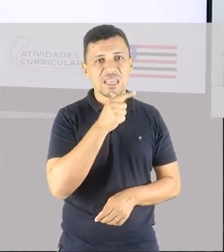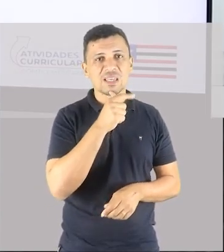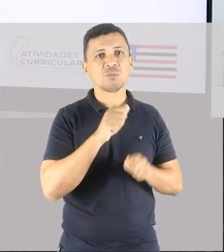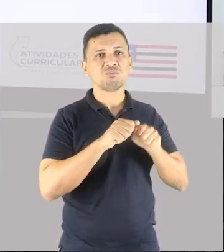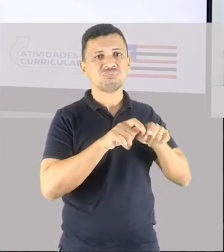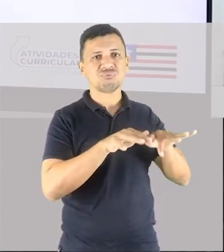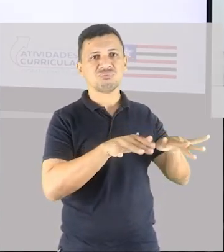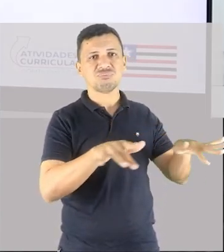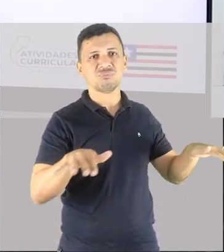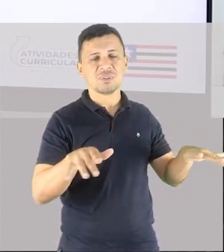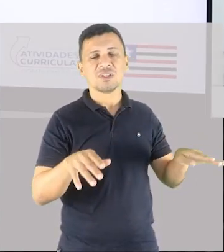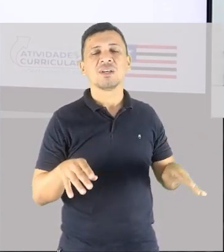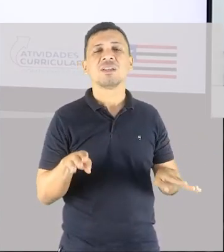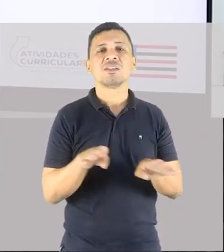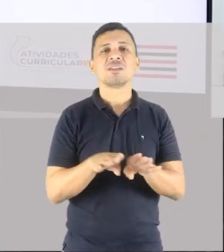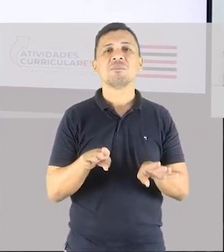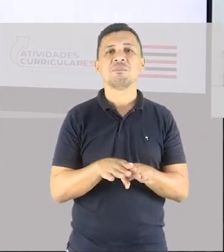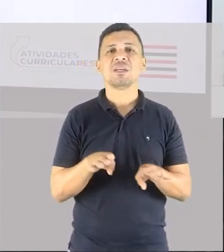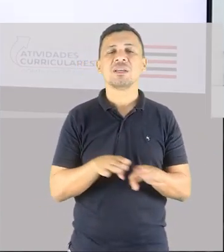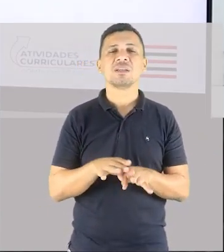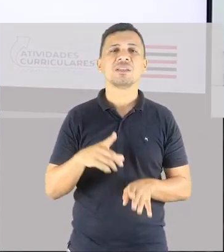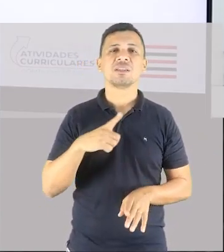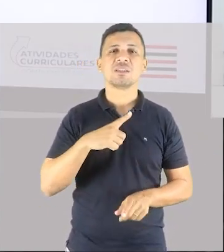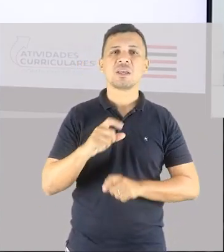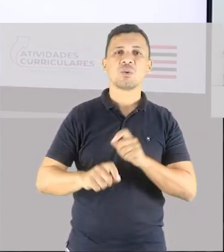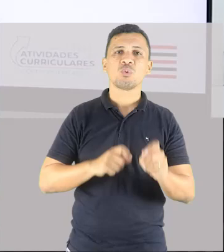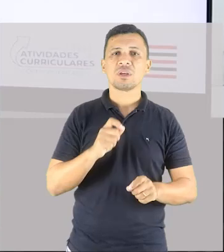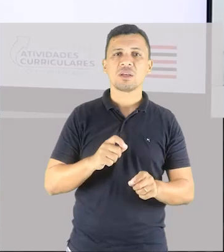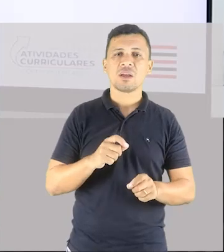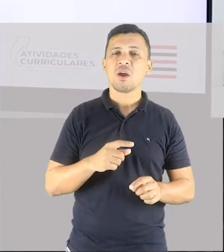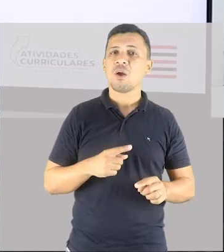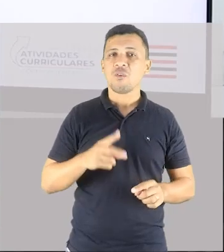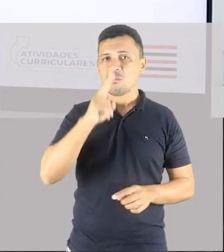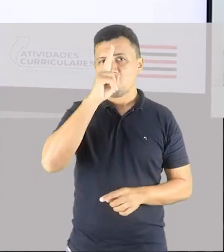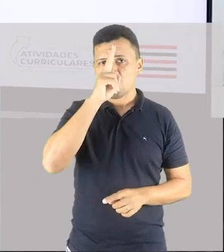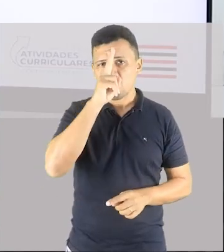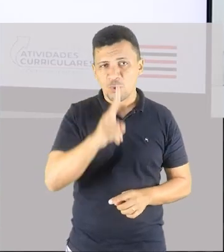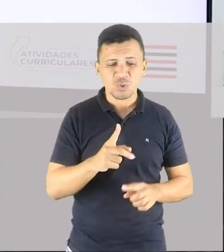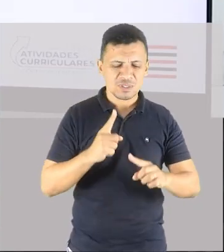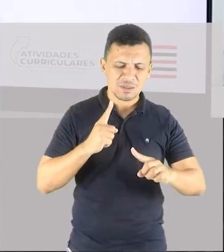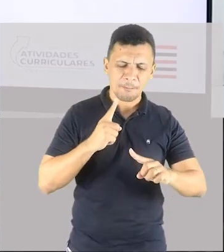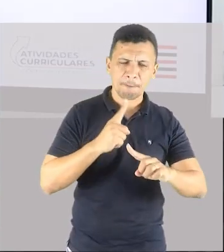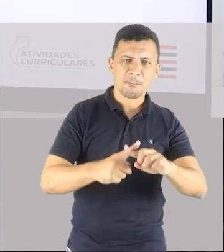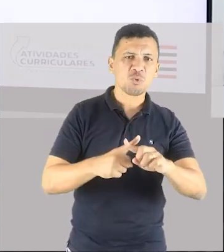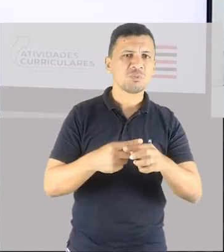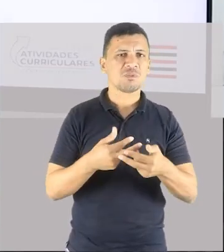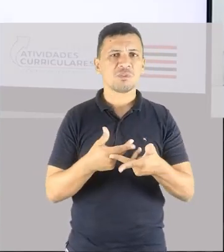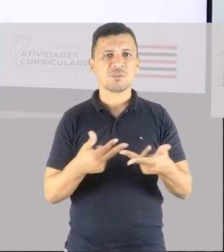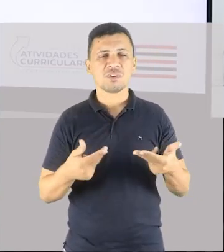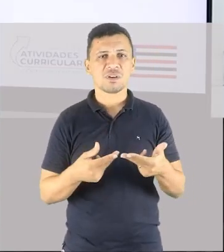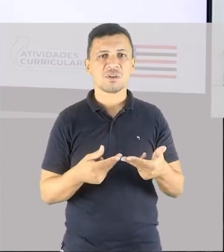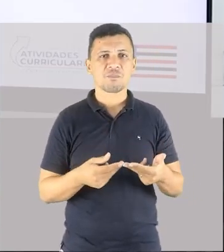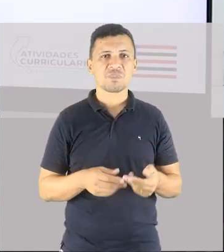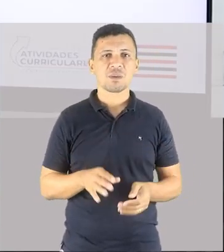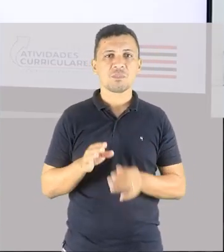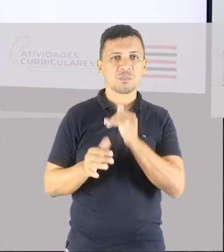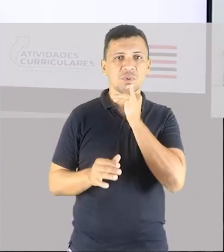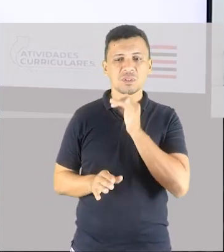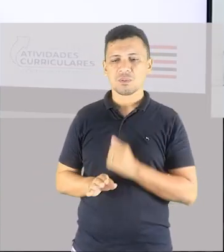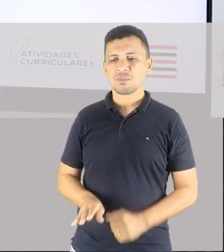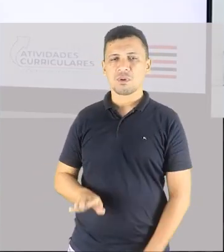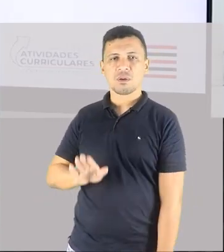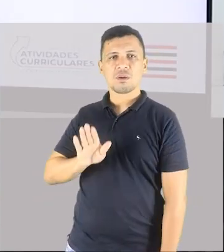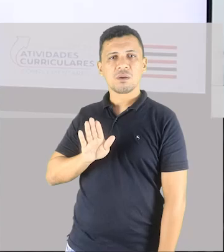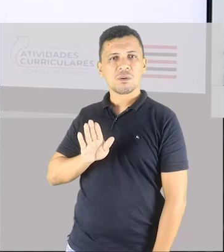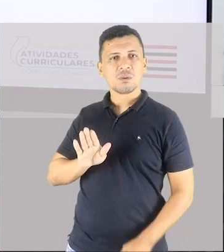Pascal. O princípio de Pascal, ali, nós temos um multiplicador de forças. Tá? Você faz uma pequena força no pedal